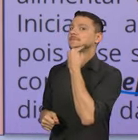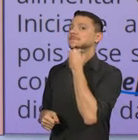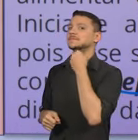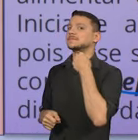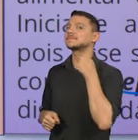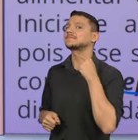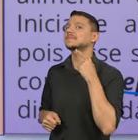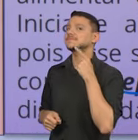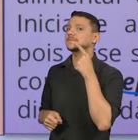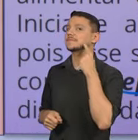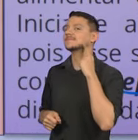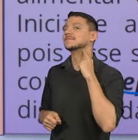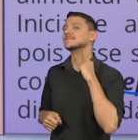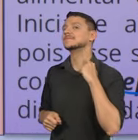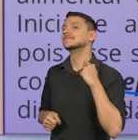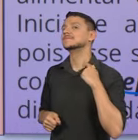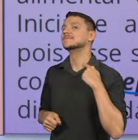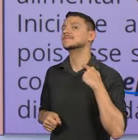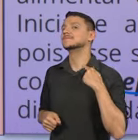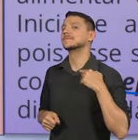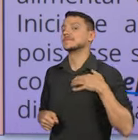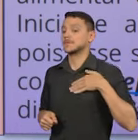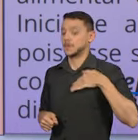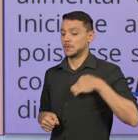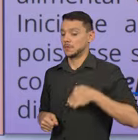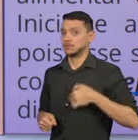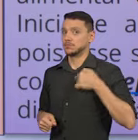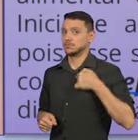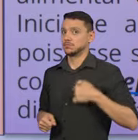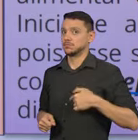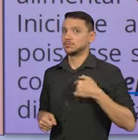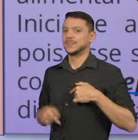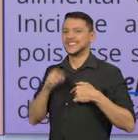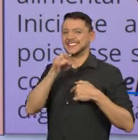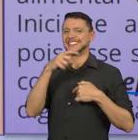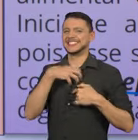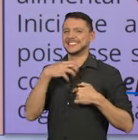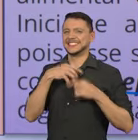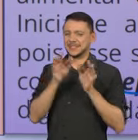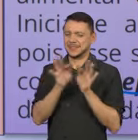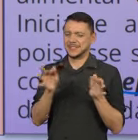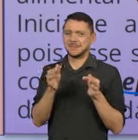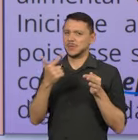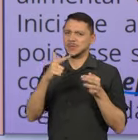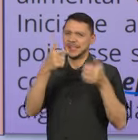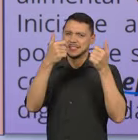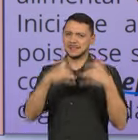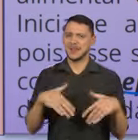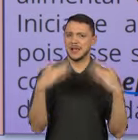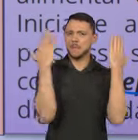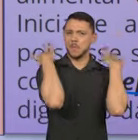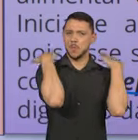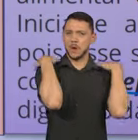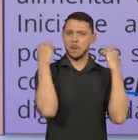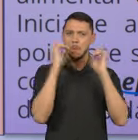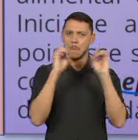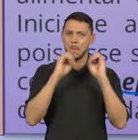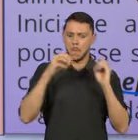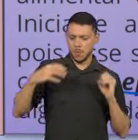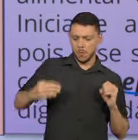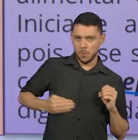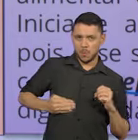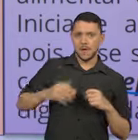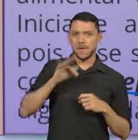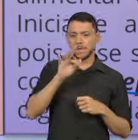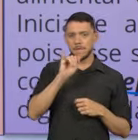tá? Esôfago, dentro da garganta. Chegou no estômago, tá vendo que está bem simplificado? Não falou do pulmão, nem do fígado, porque não é o nosso foco no